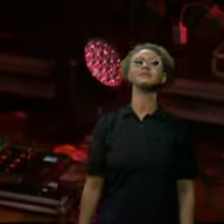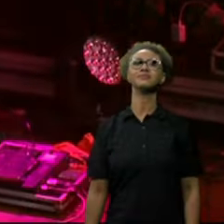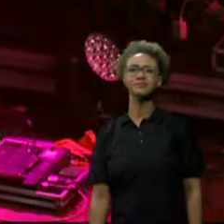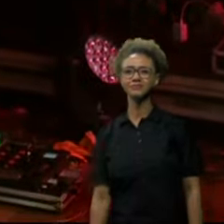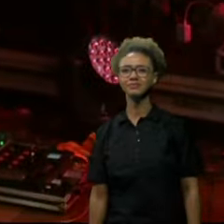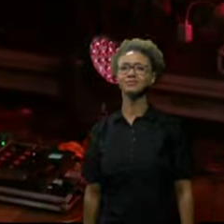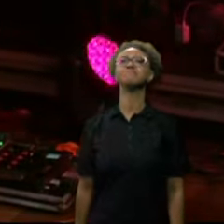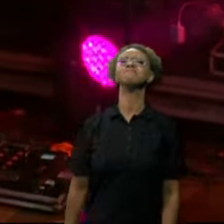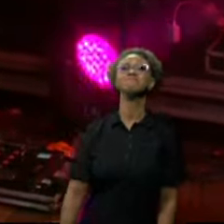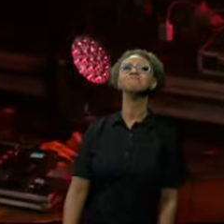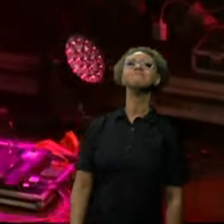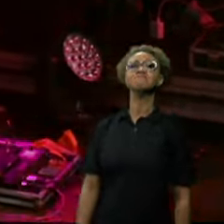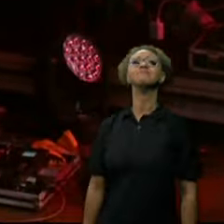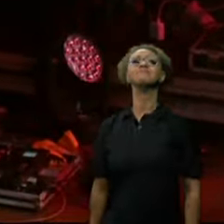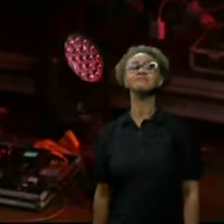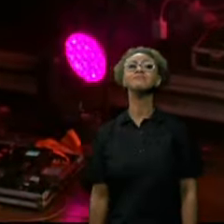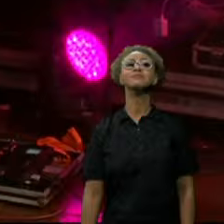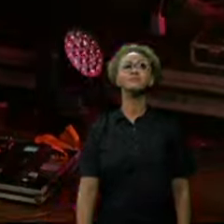o